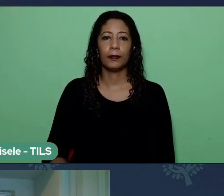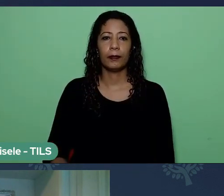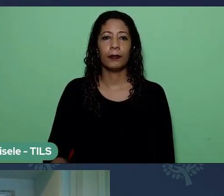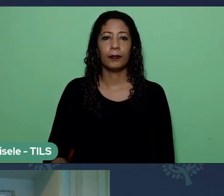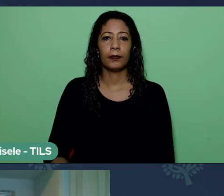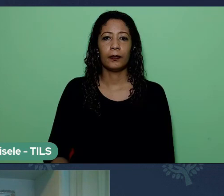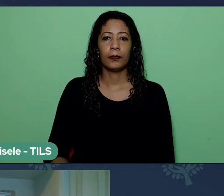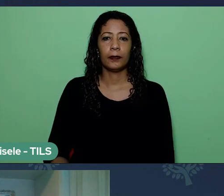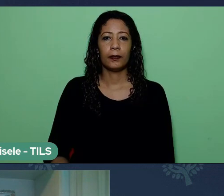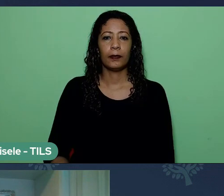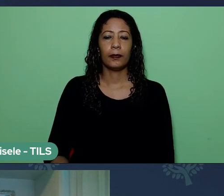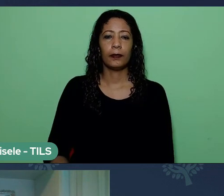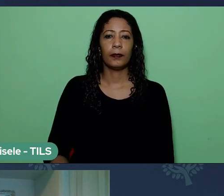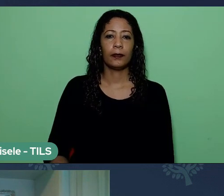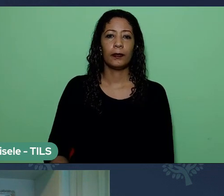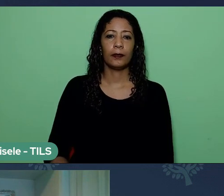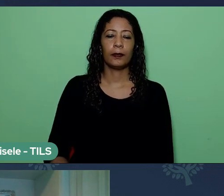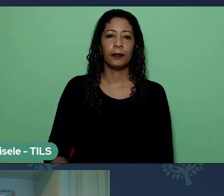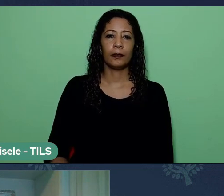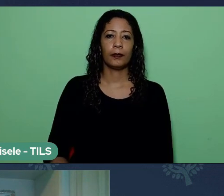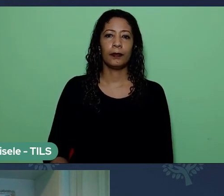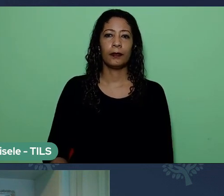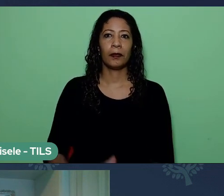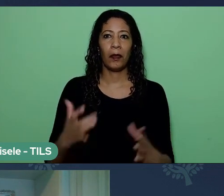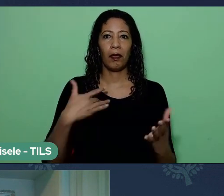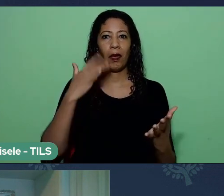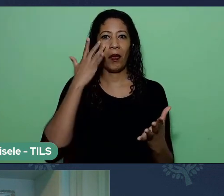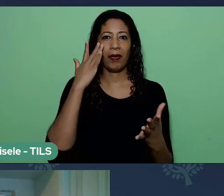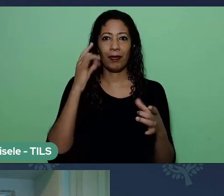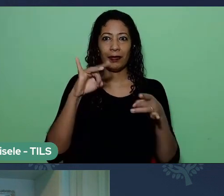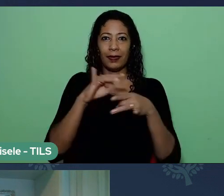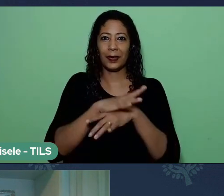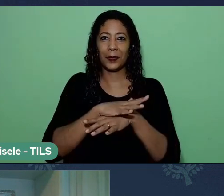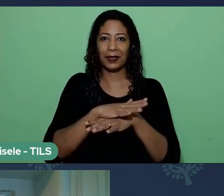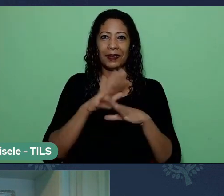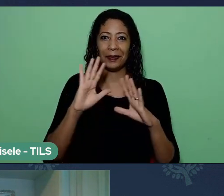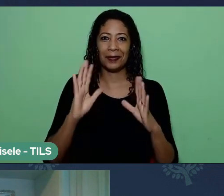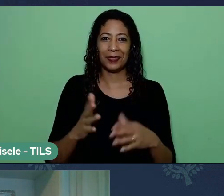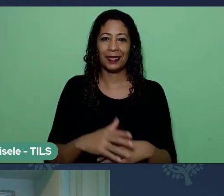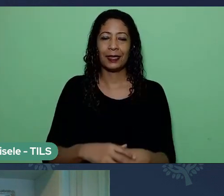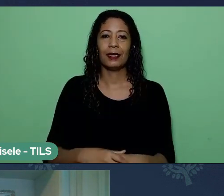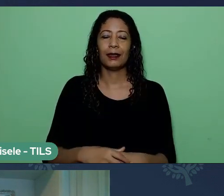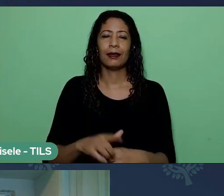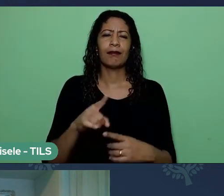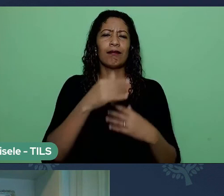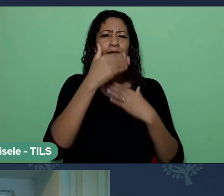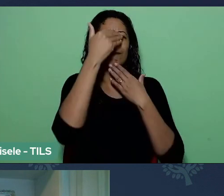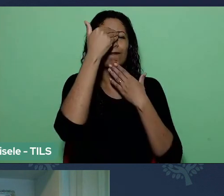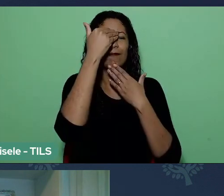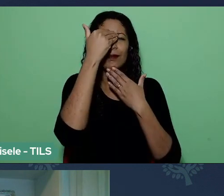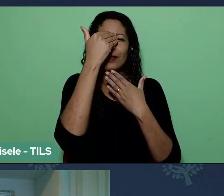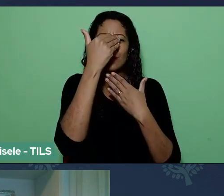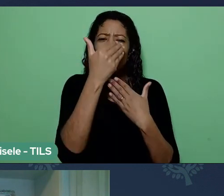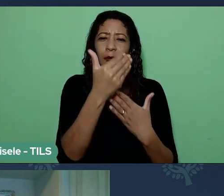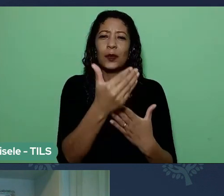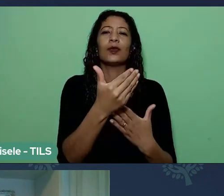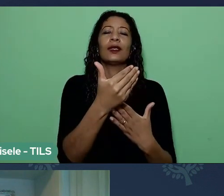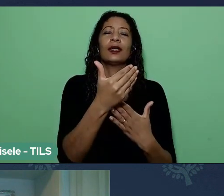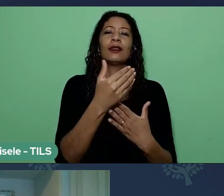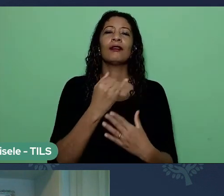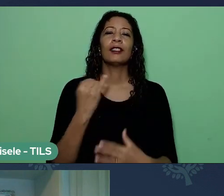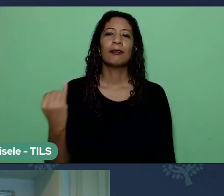Perfeito. Bom, eu acho que finalizamos. Doutora Evelyn, muitíssimo obrigada. Foi